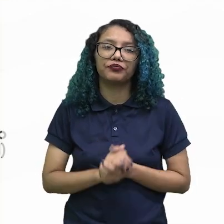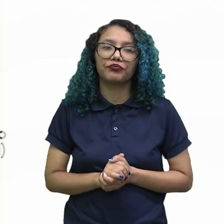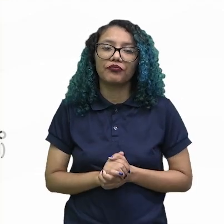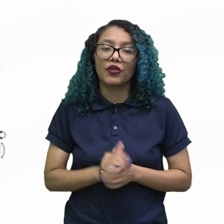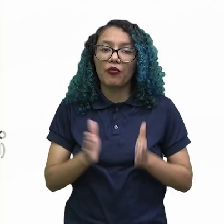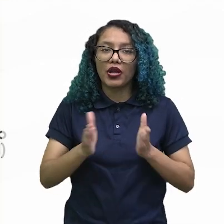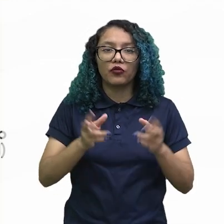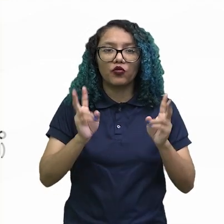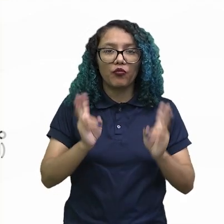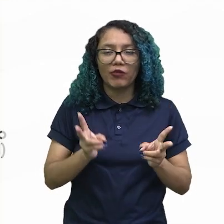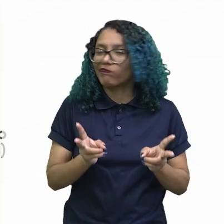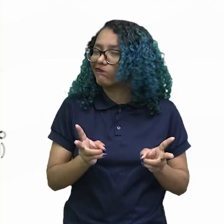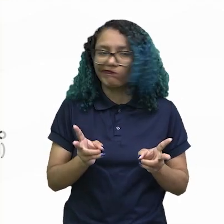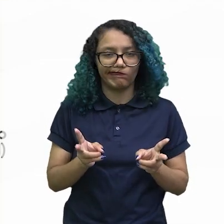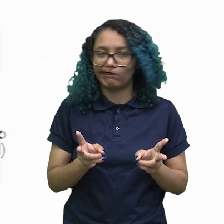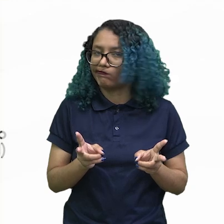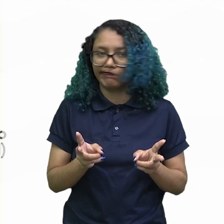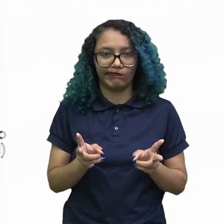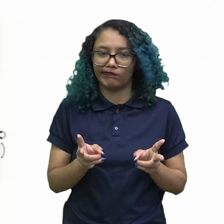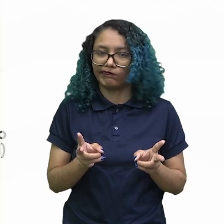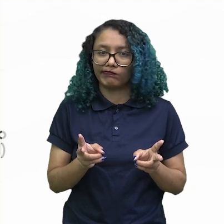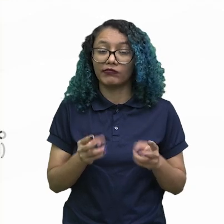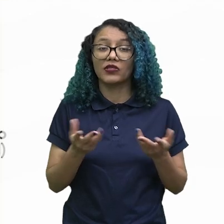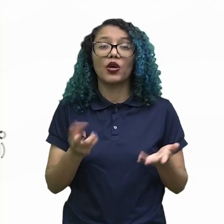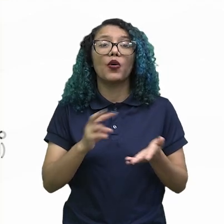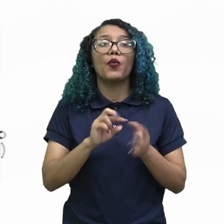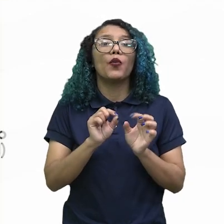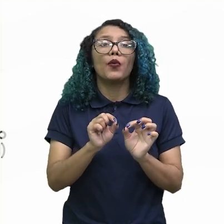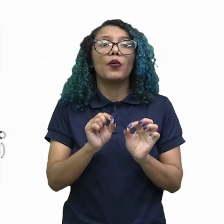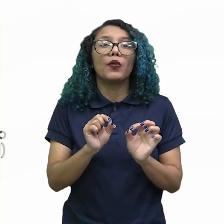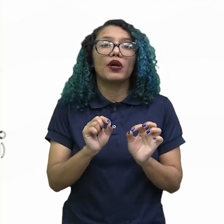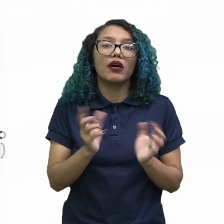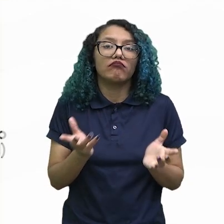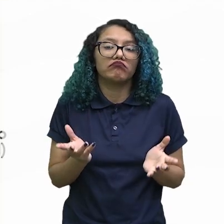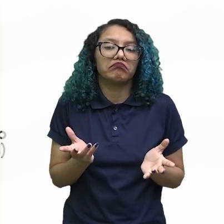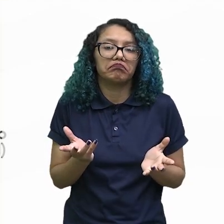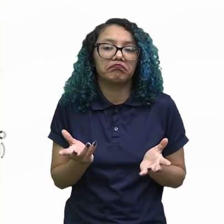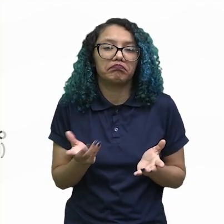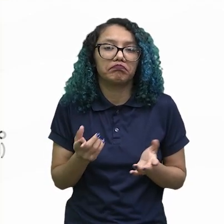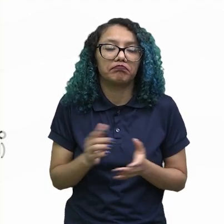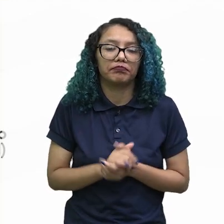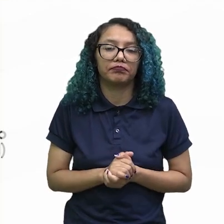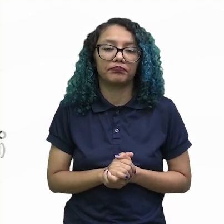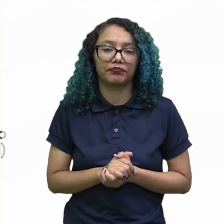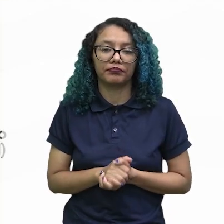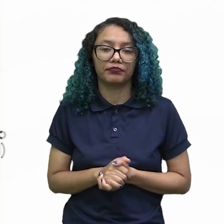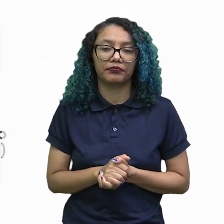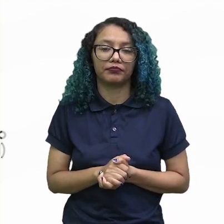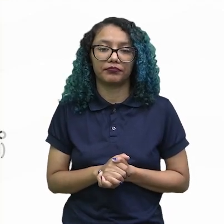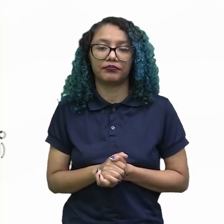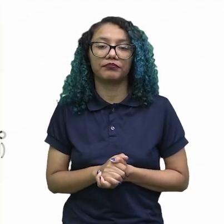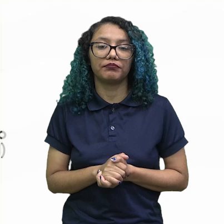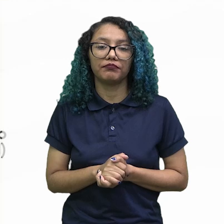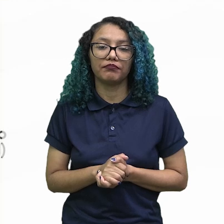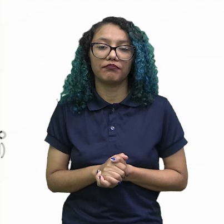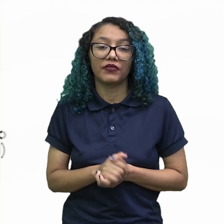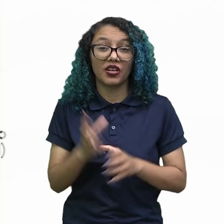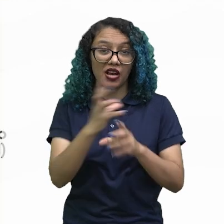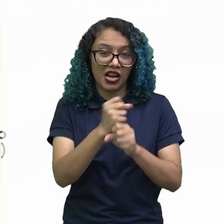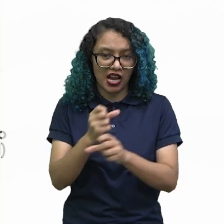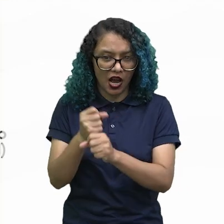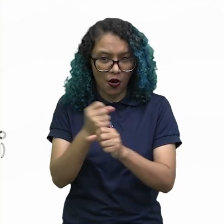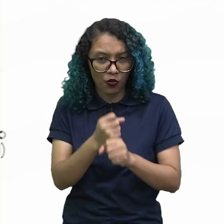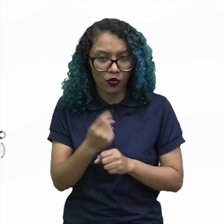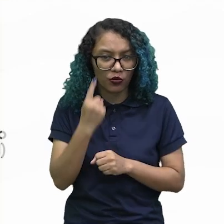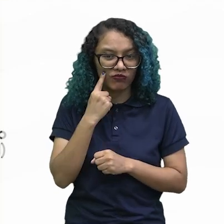unidade de tempo. E daí, professor? E daí que a gente não tem como trabalhar com esses valores da maneira